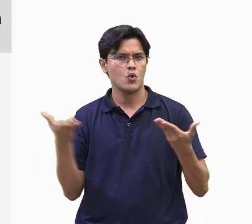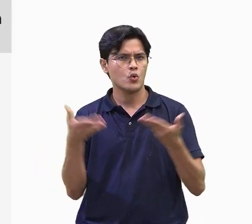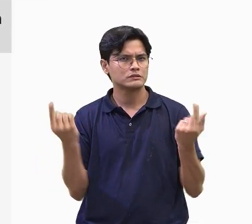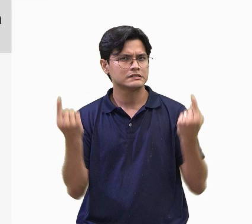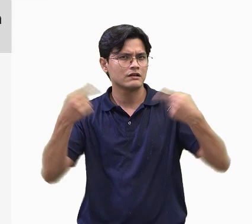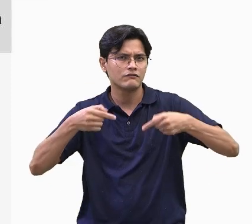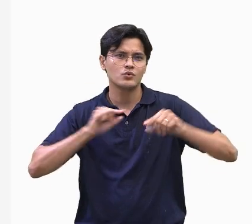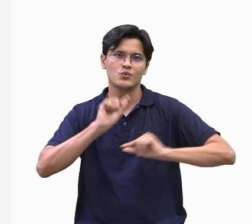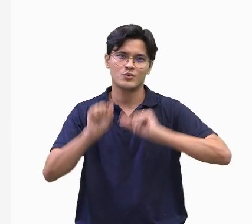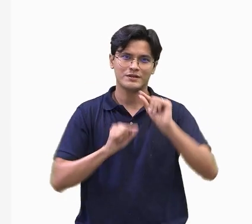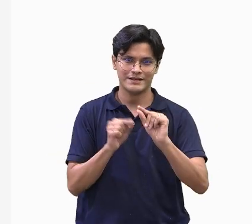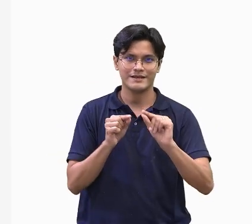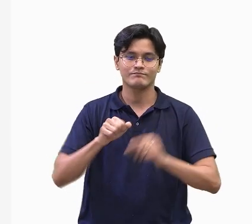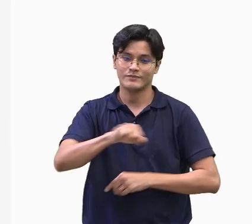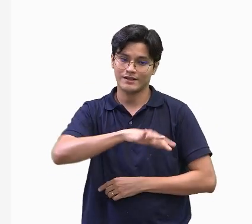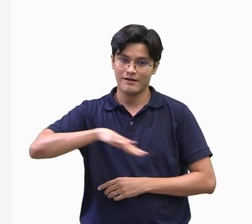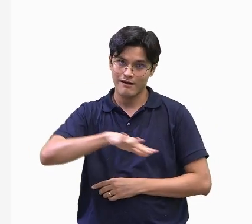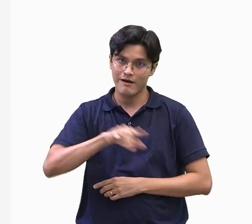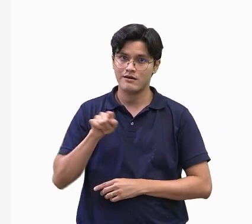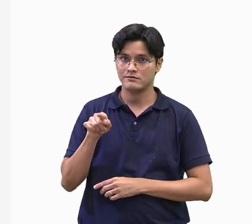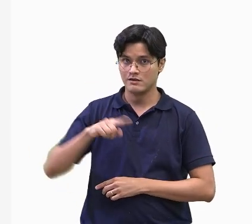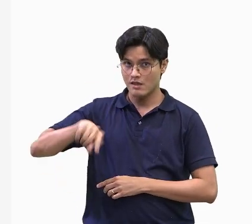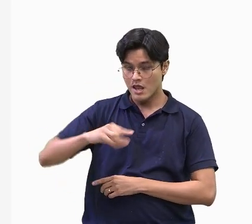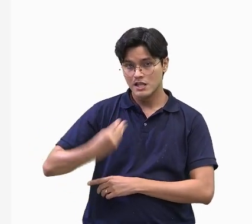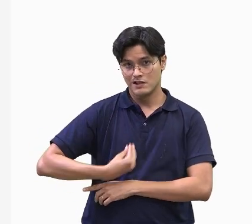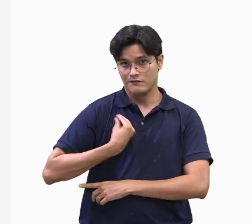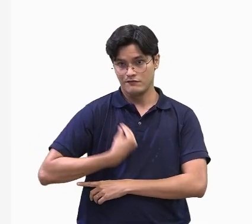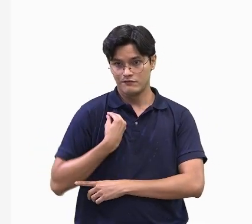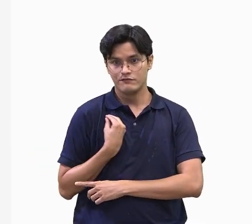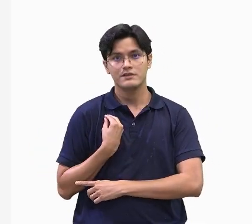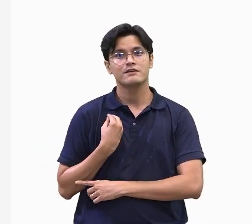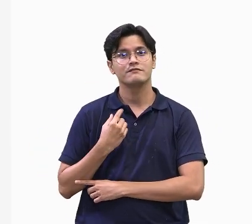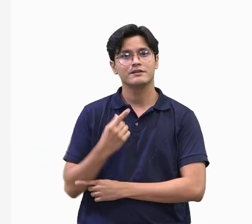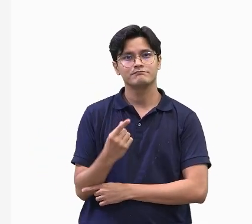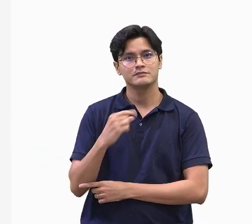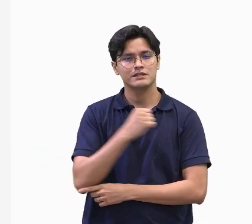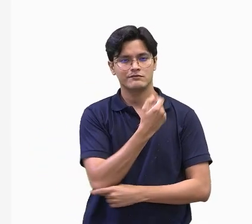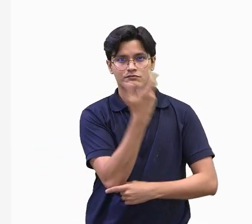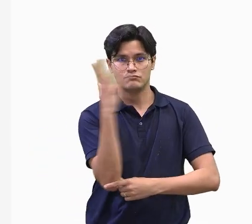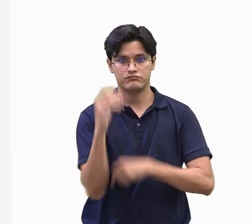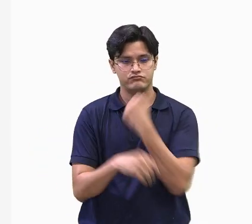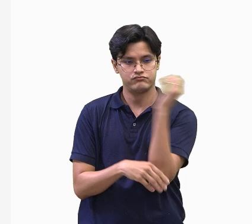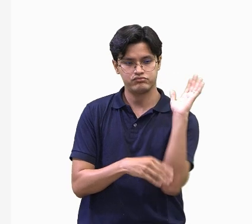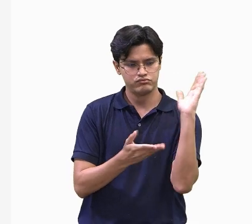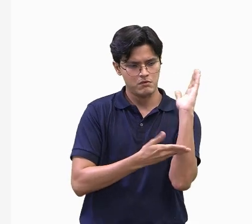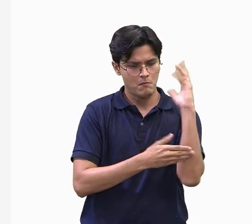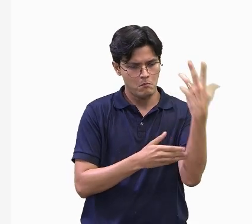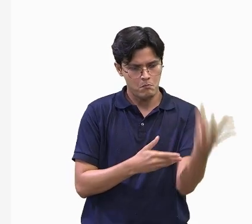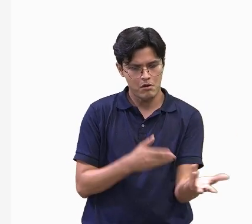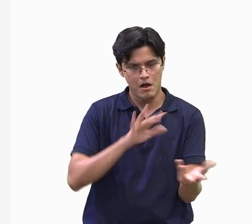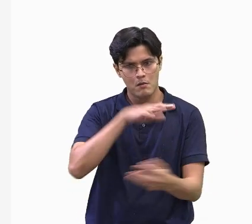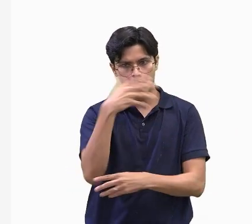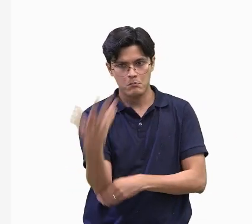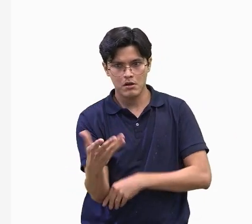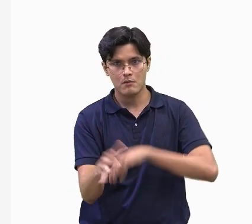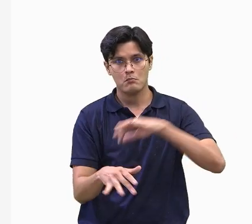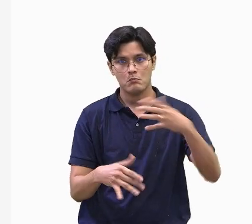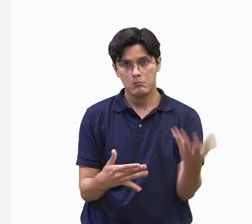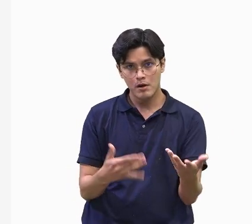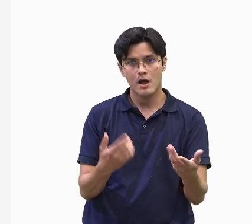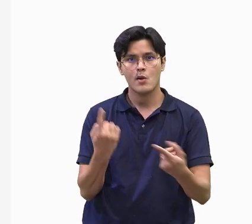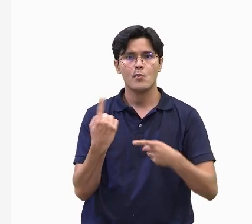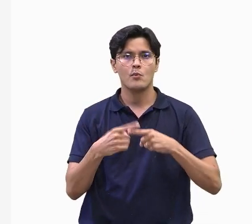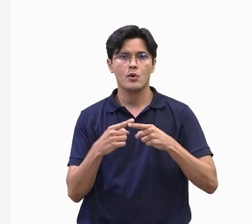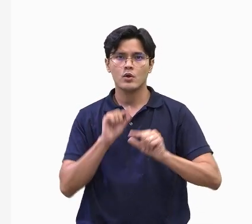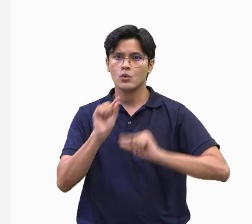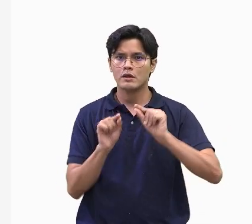perdendo territórios para a atividade madeireira, para o garimpo que acaba sendo desenvolvido nos rios